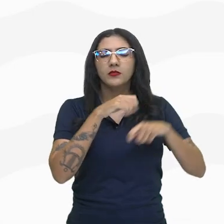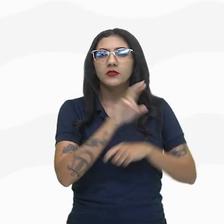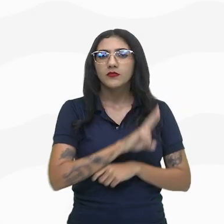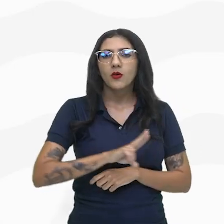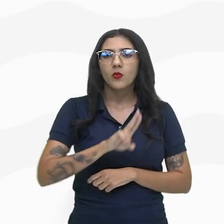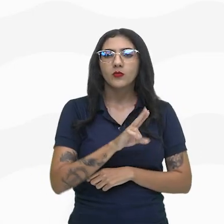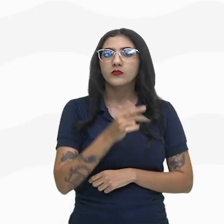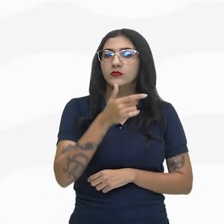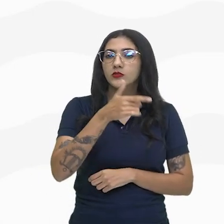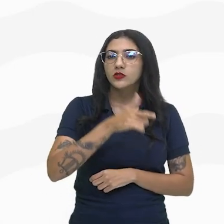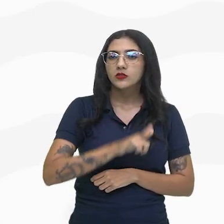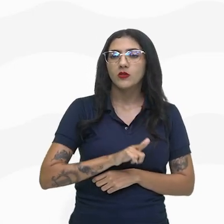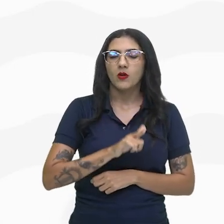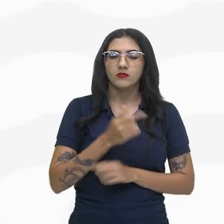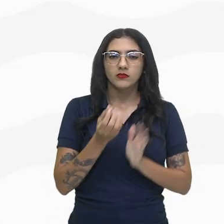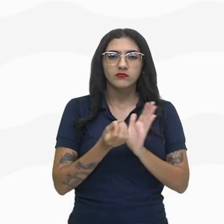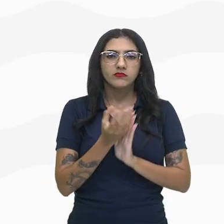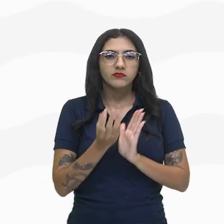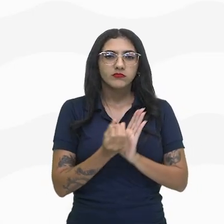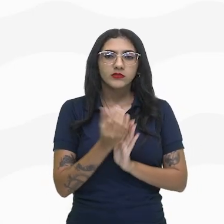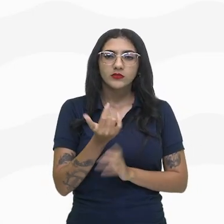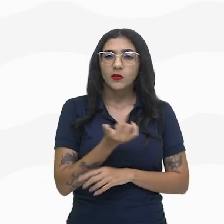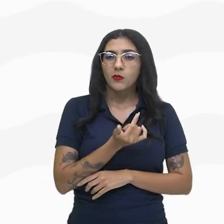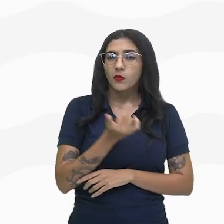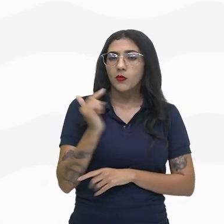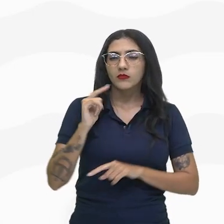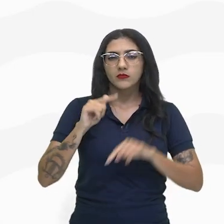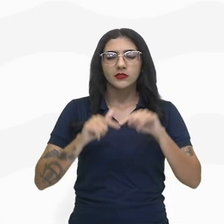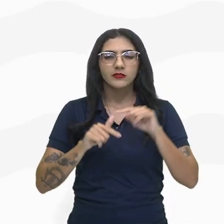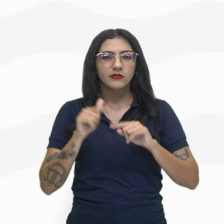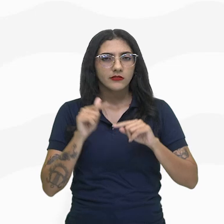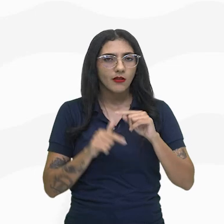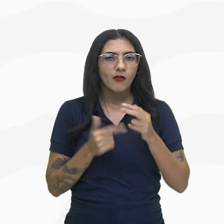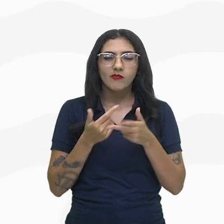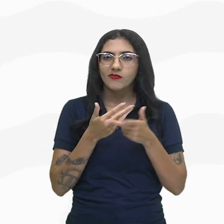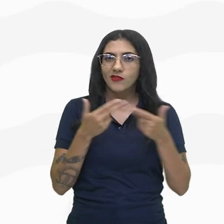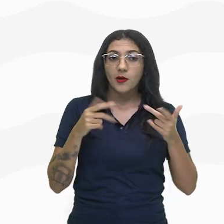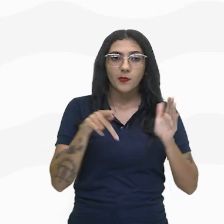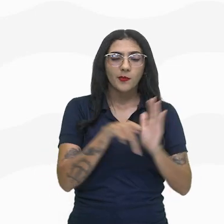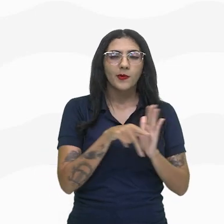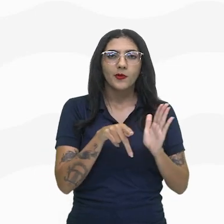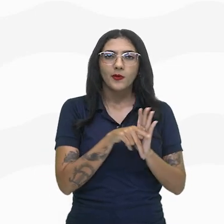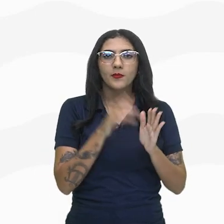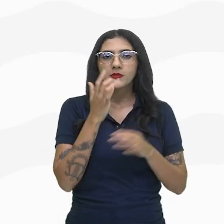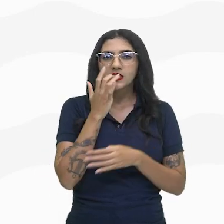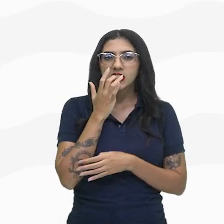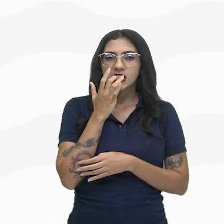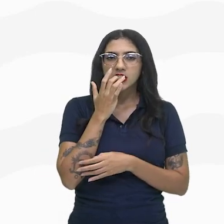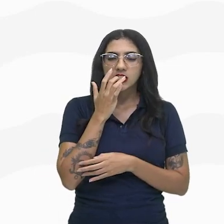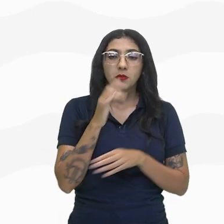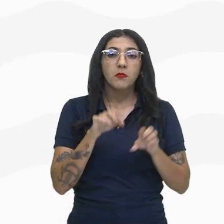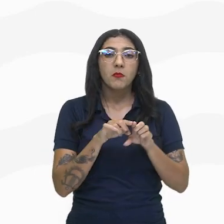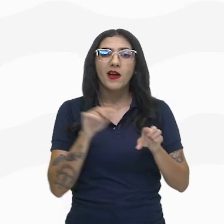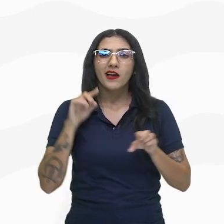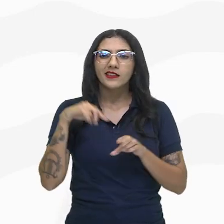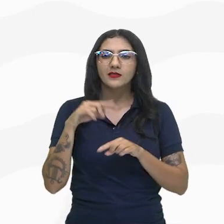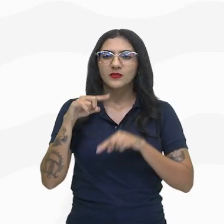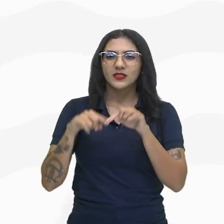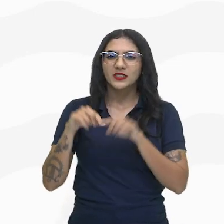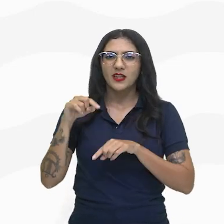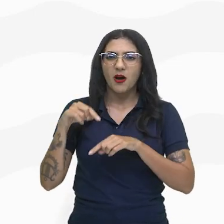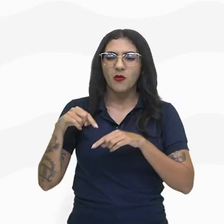para construir uma outra garrafa, um outro tipo de material de plástico, né? Mas a trituração